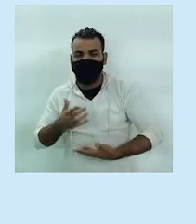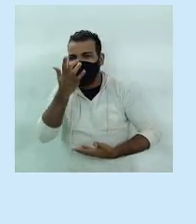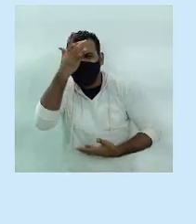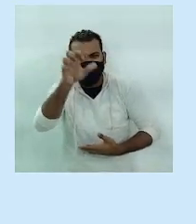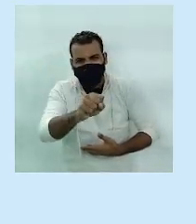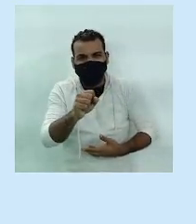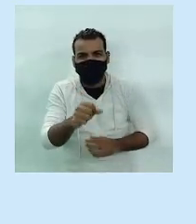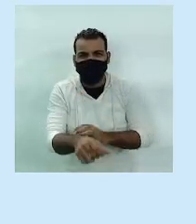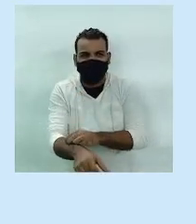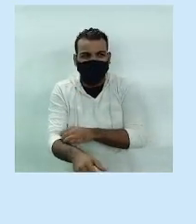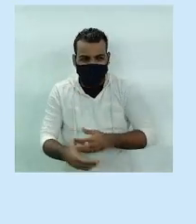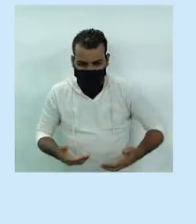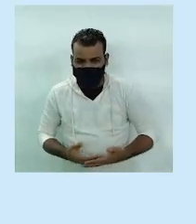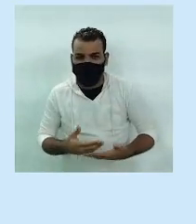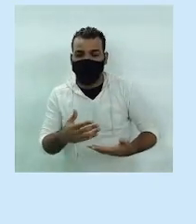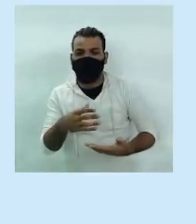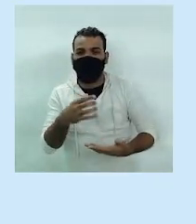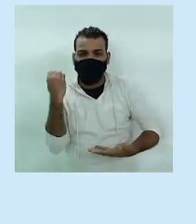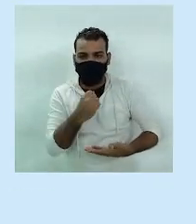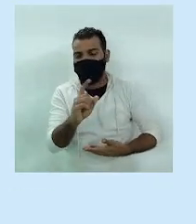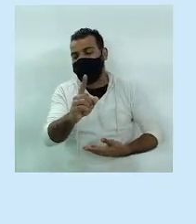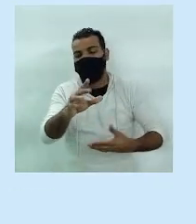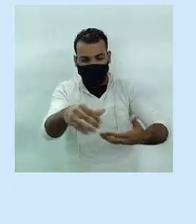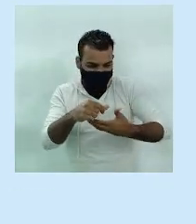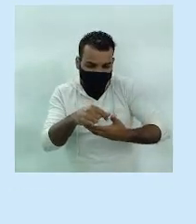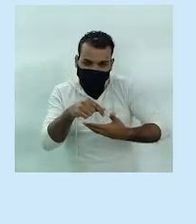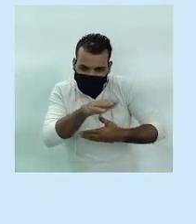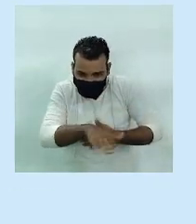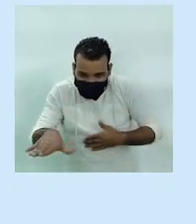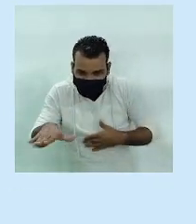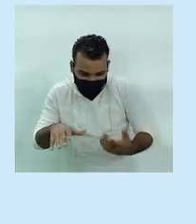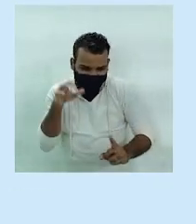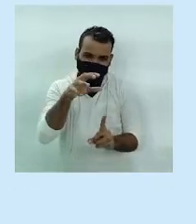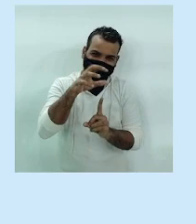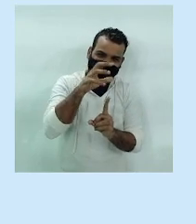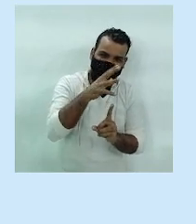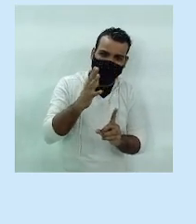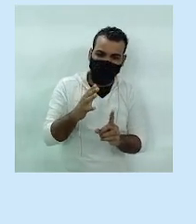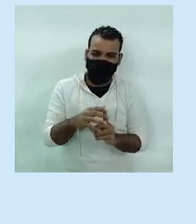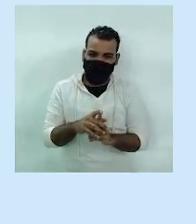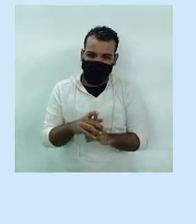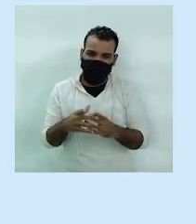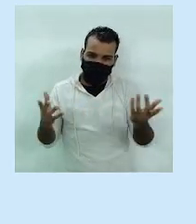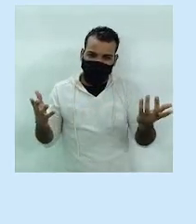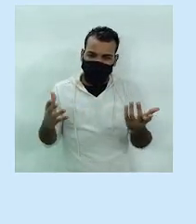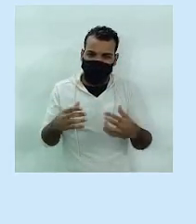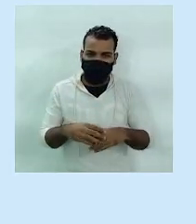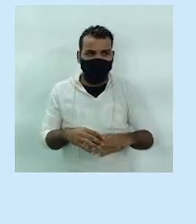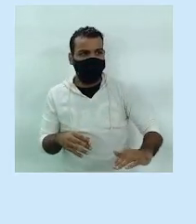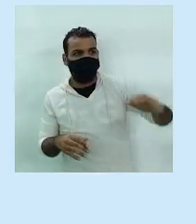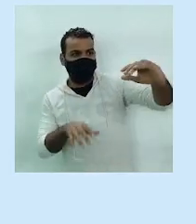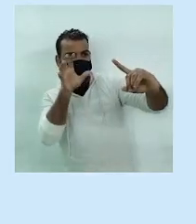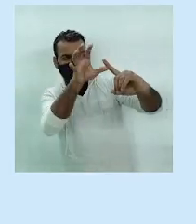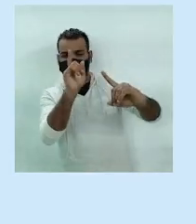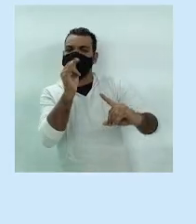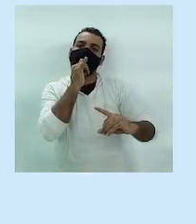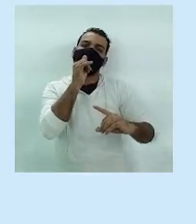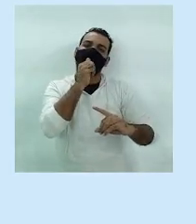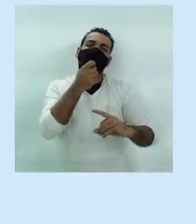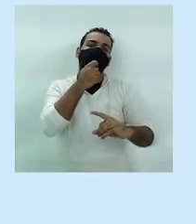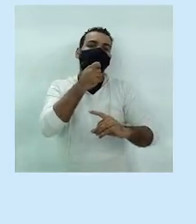de assimilarem, né? Então, os adeptos da santidade ameaçavam os